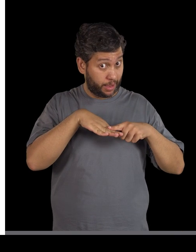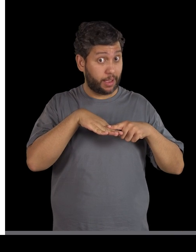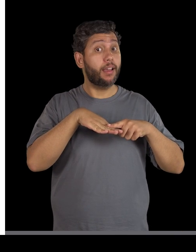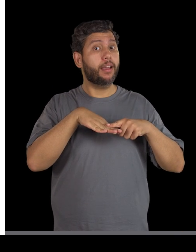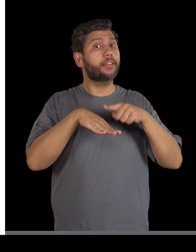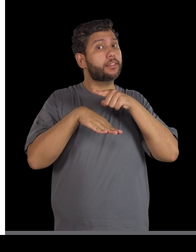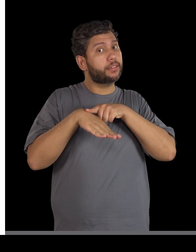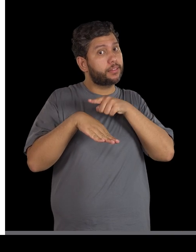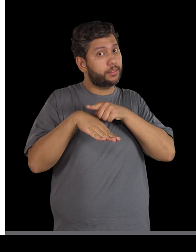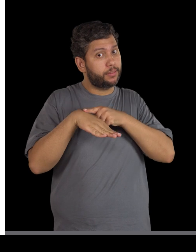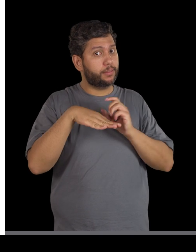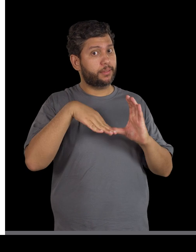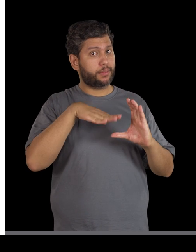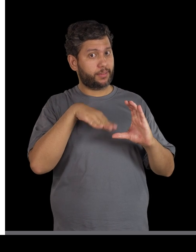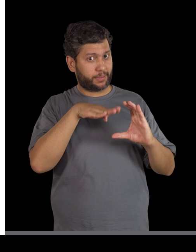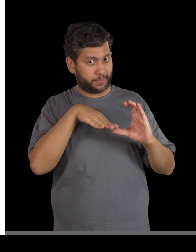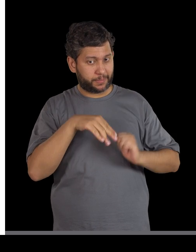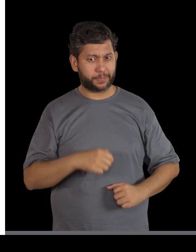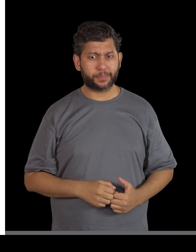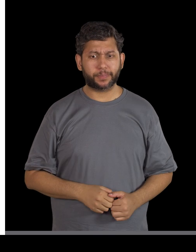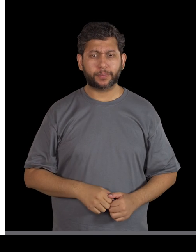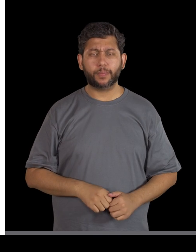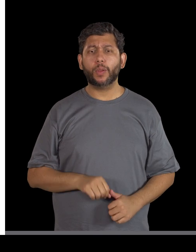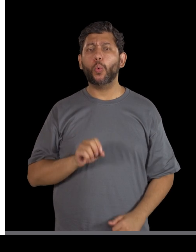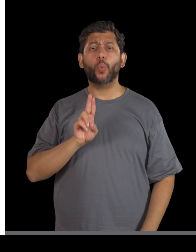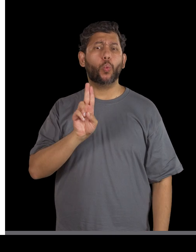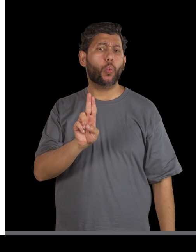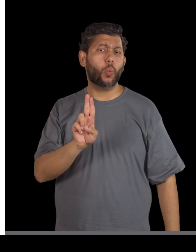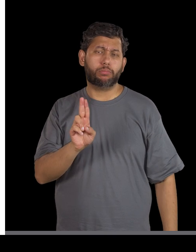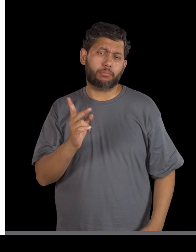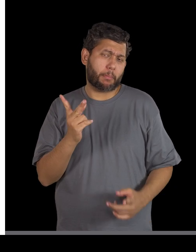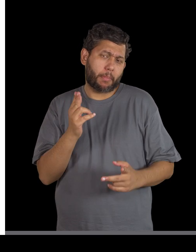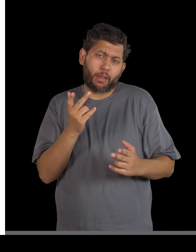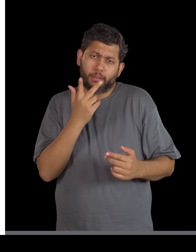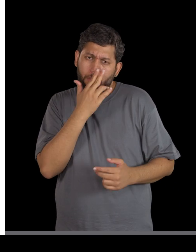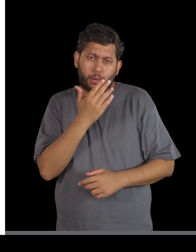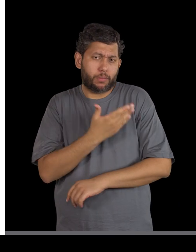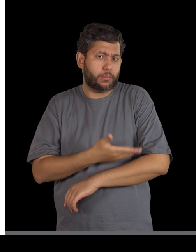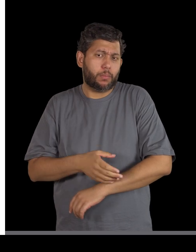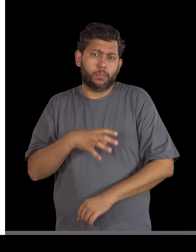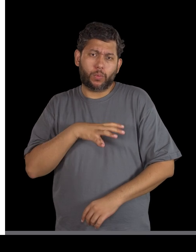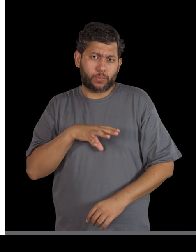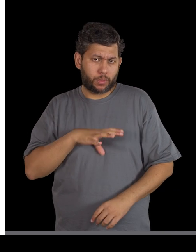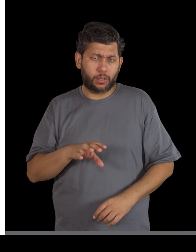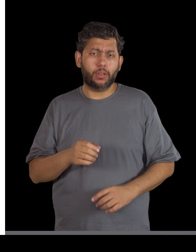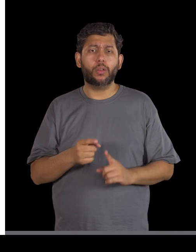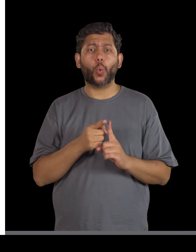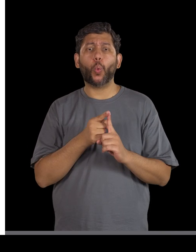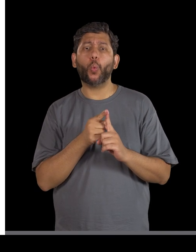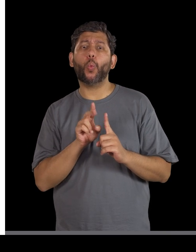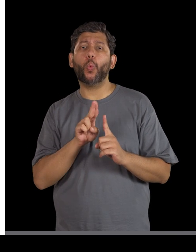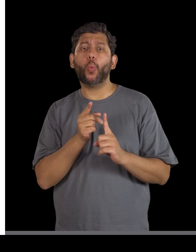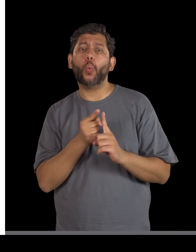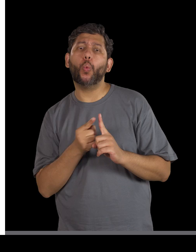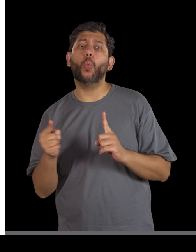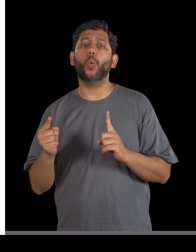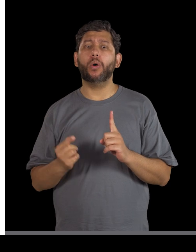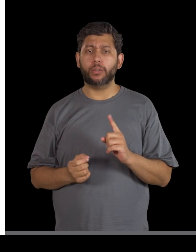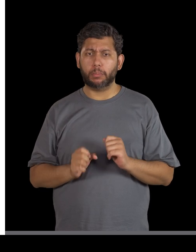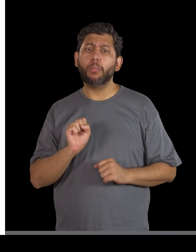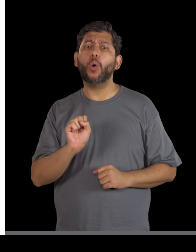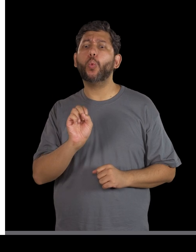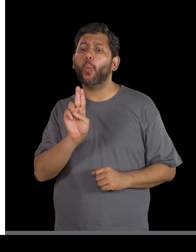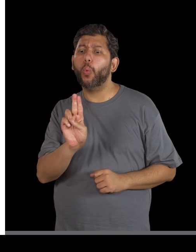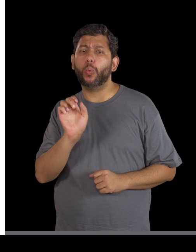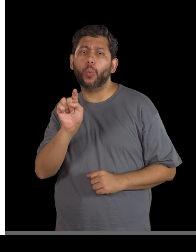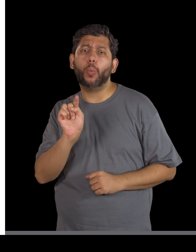vai para cima ou para baixo. Então a gente tem o U, que é bem parecido com o nosso U do português de uva, só que ele é um pouquinho mais longo também. De novo eu posso colocar